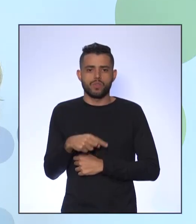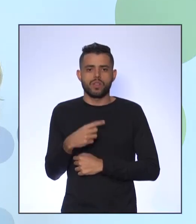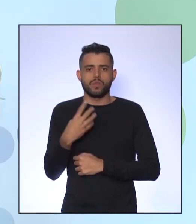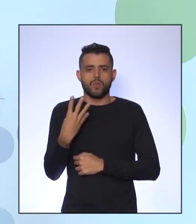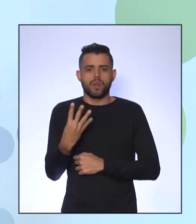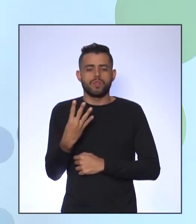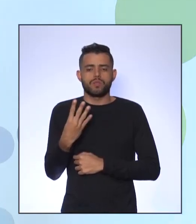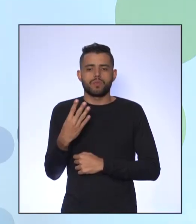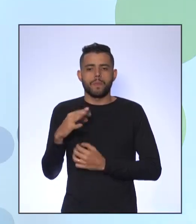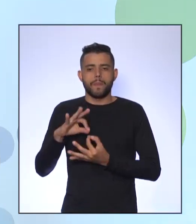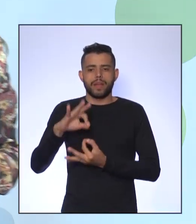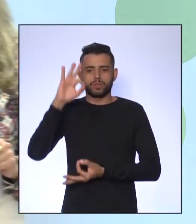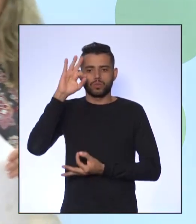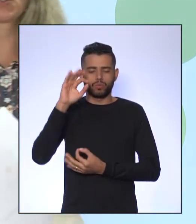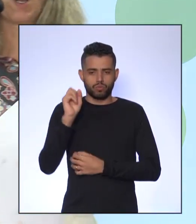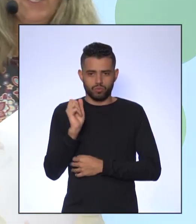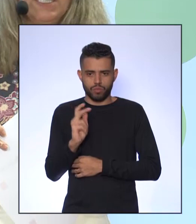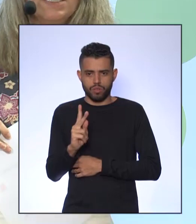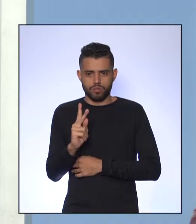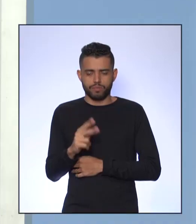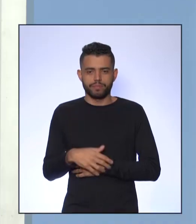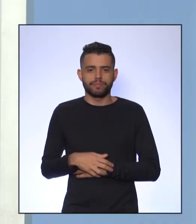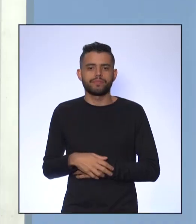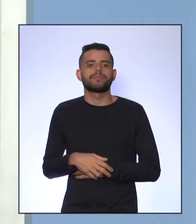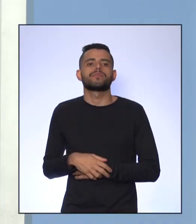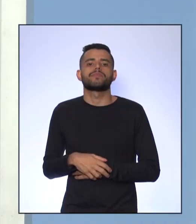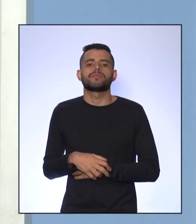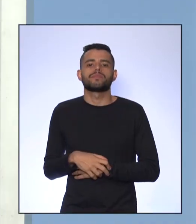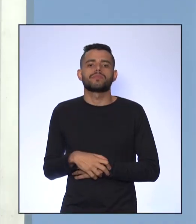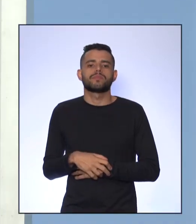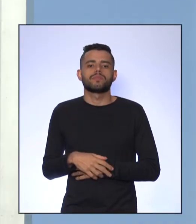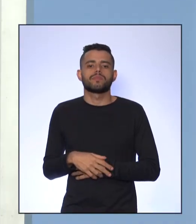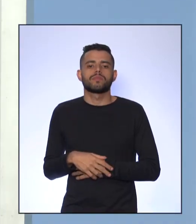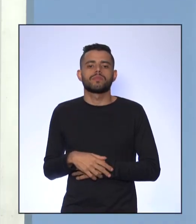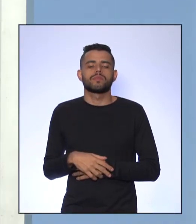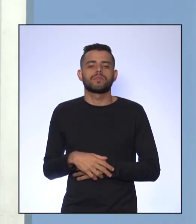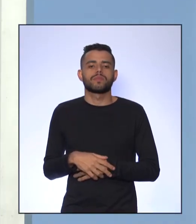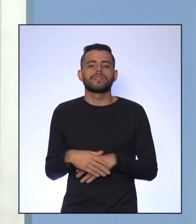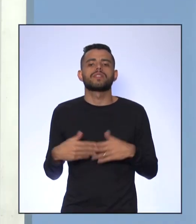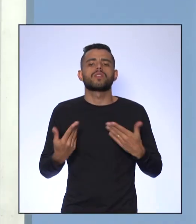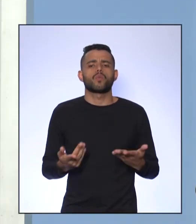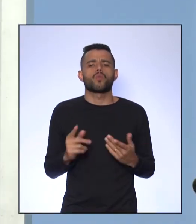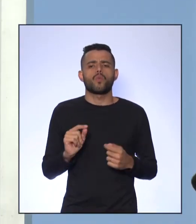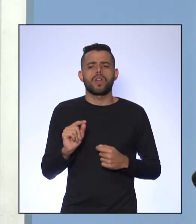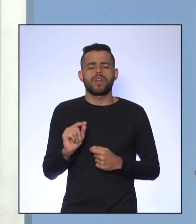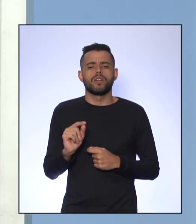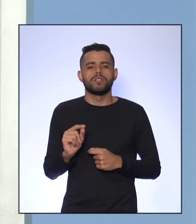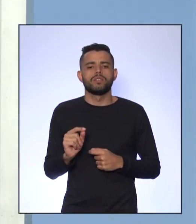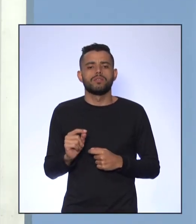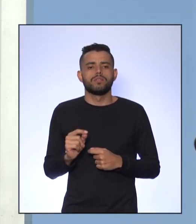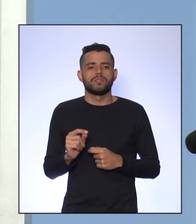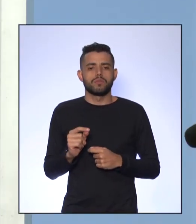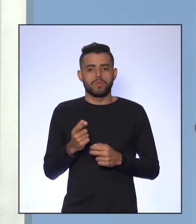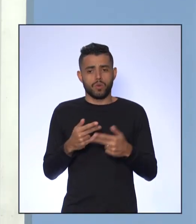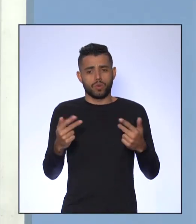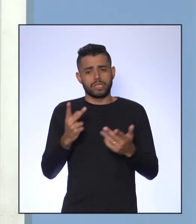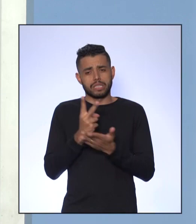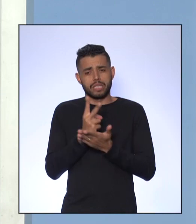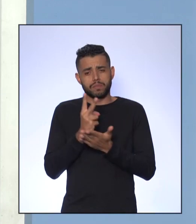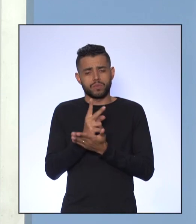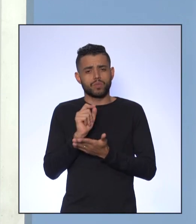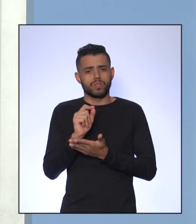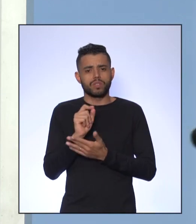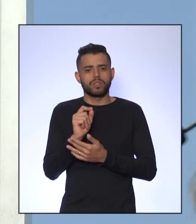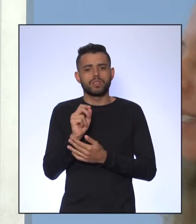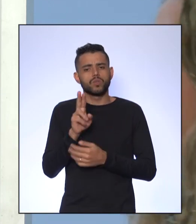56,4 metros, tá certo, pessoal? Então, precisa ir, né, uma coisa que a gente sempre diz, usem